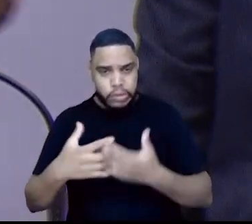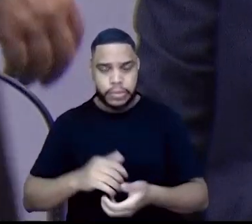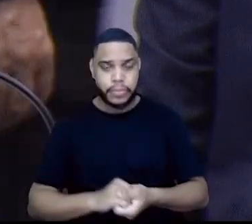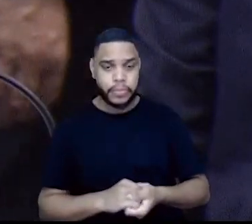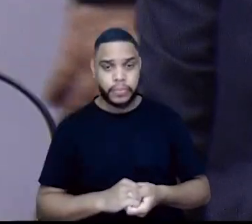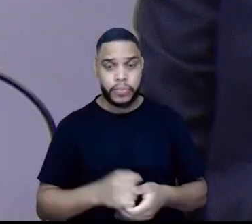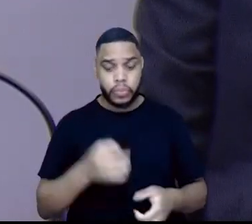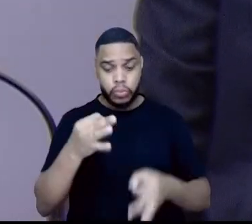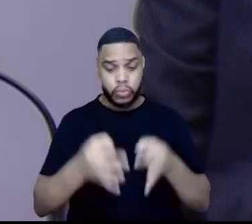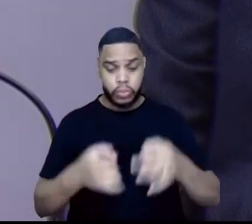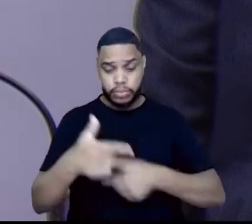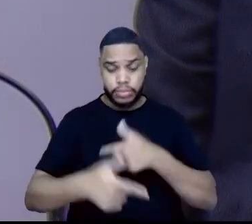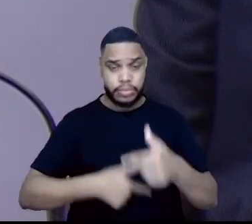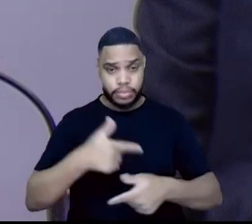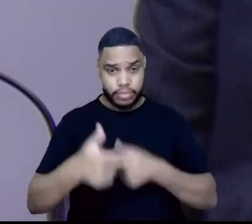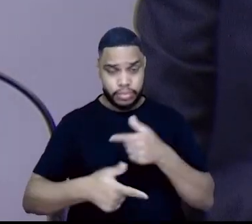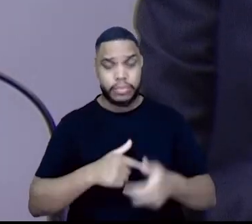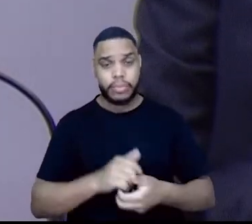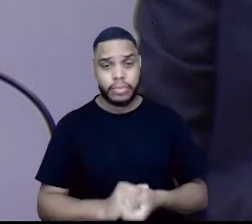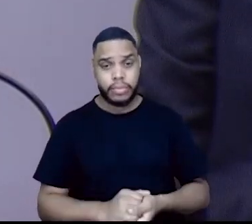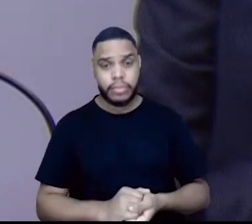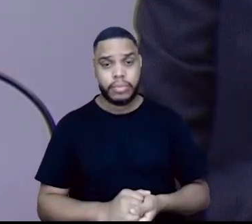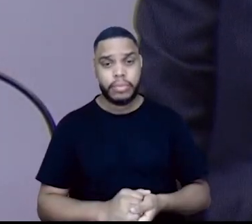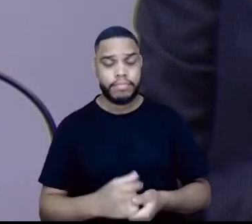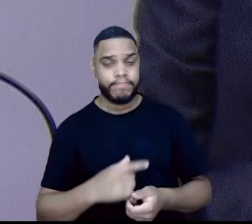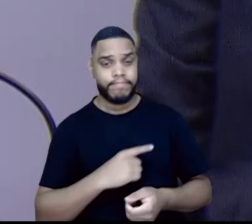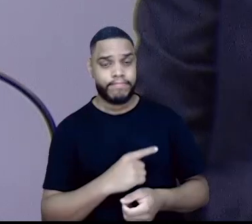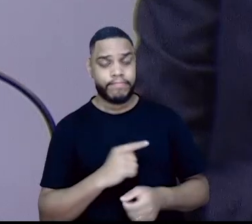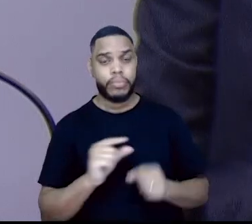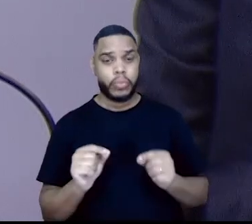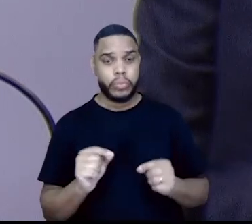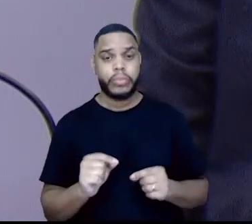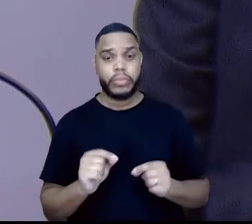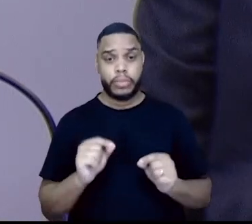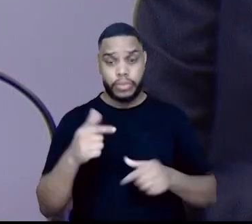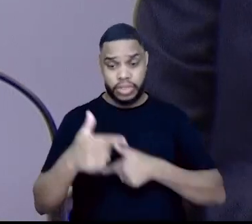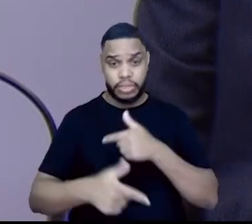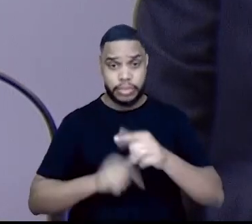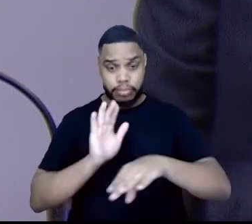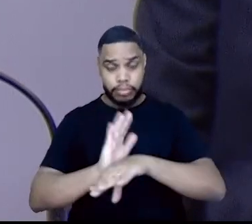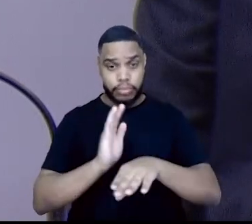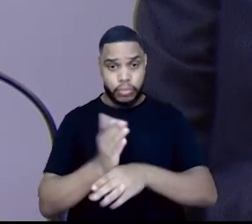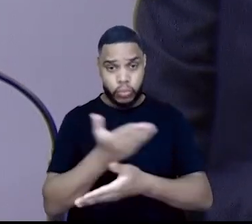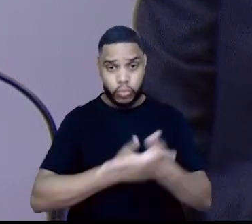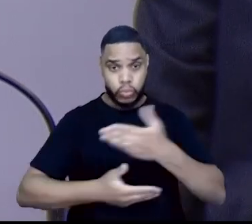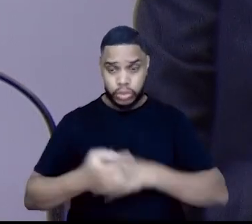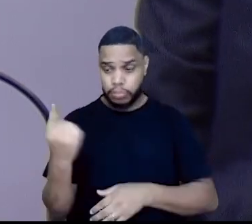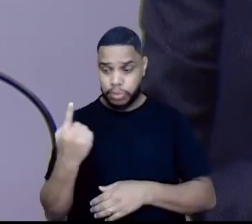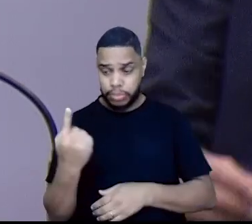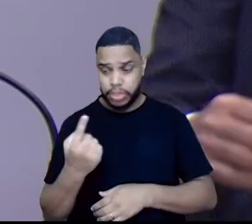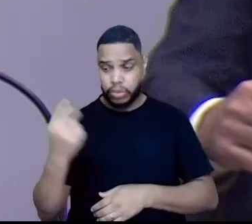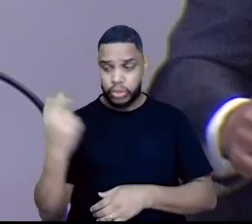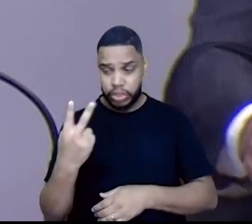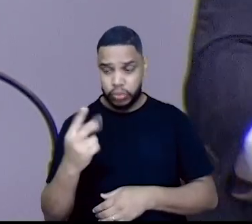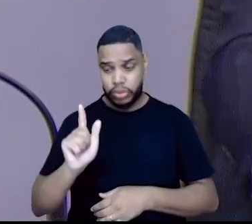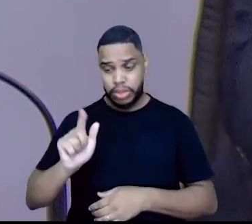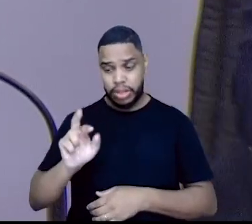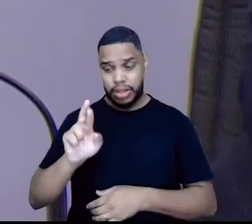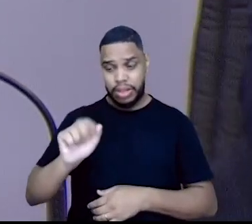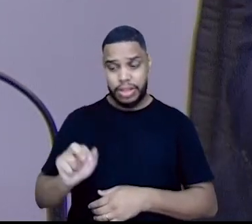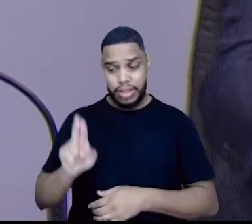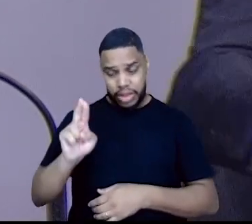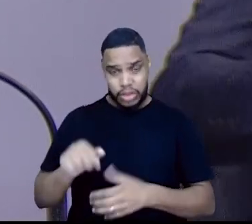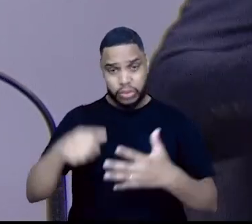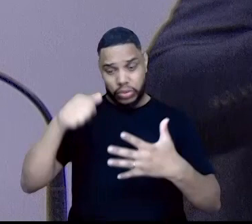do Trabalho, por exemplo, constata-se que a atuação cooperativa do primeiro e segundo grau de jurisdição, considerando